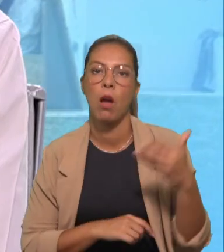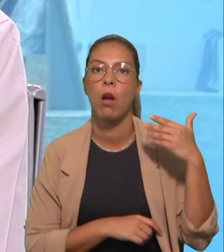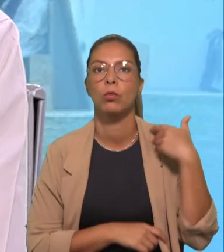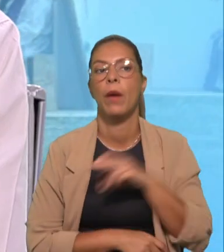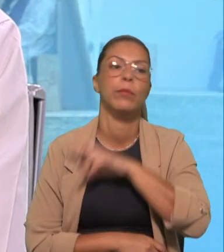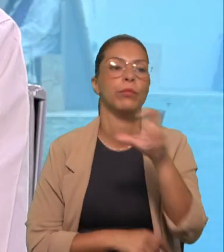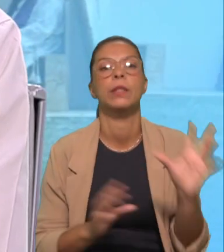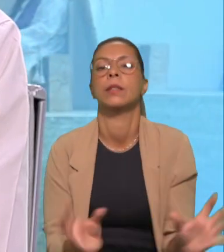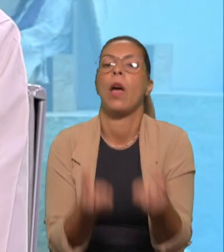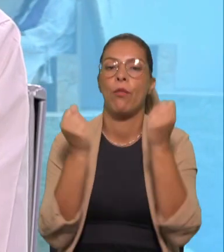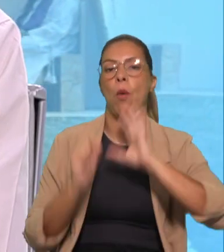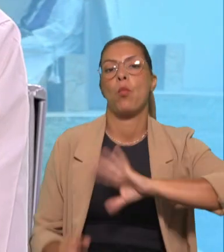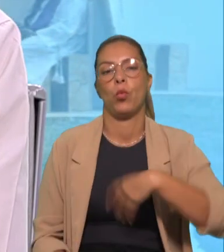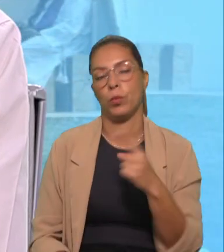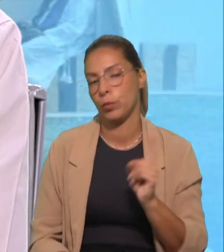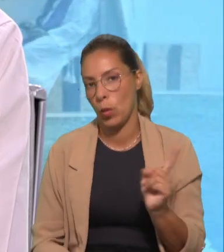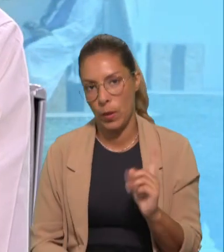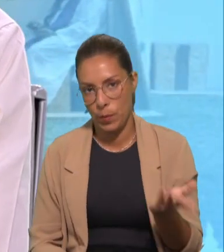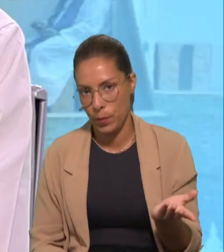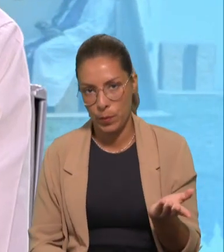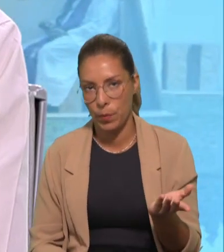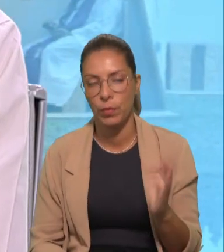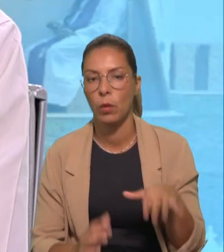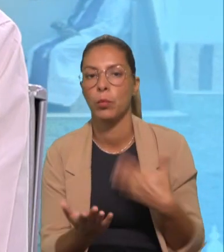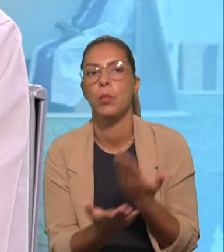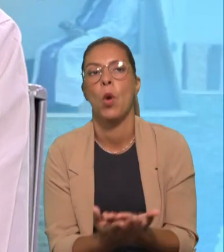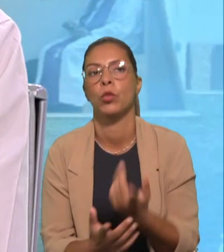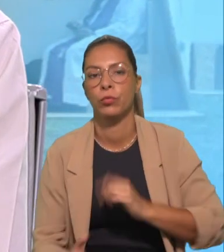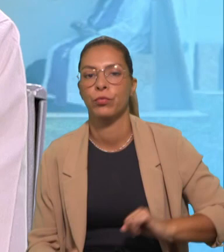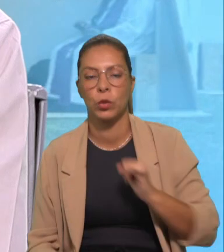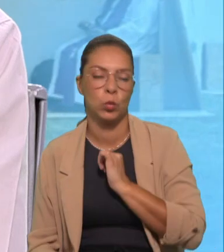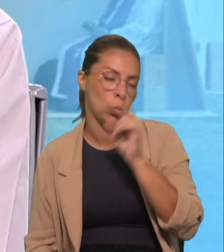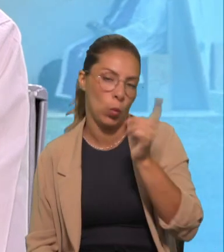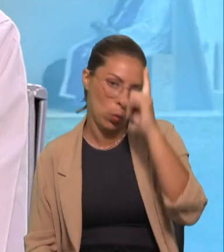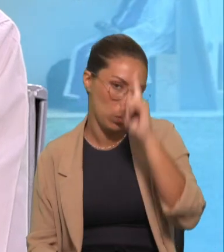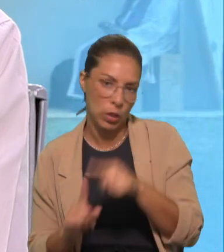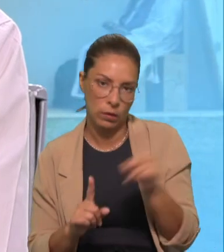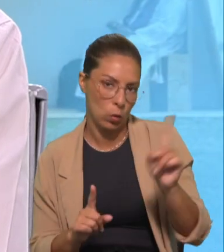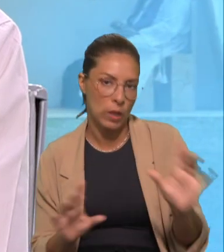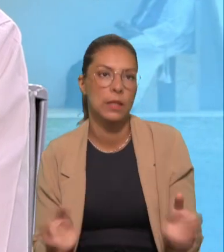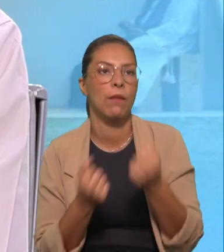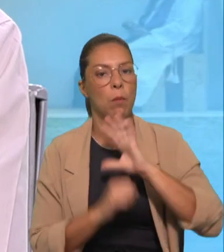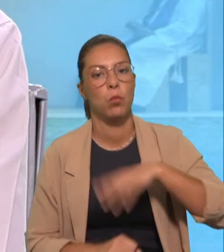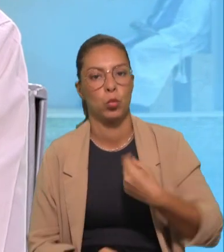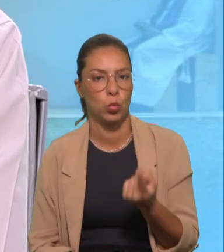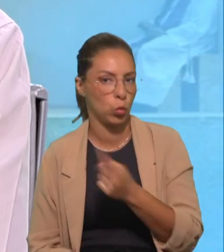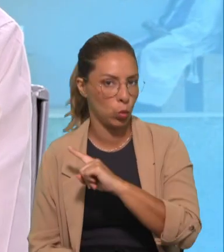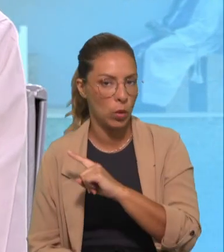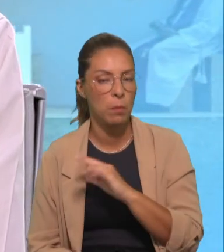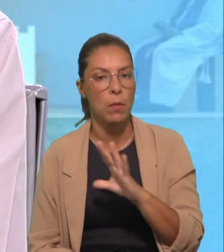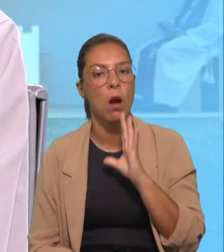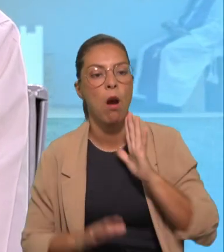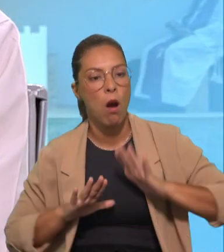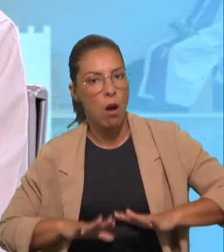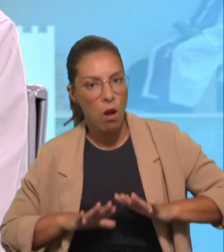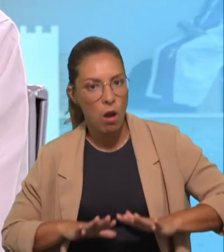salvar o mundo com as nossas propostas unilaterais, obviamente. Portanto, estamos em diálogo e em presença integrada